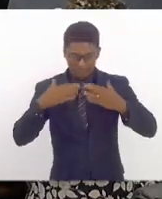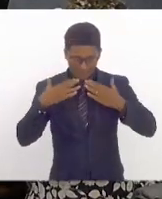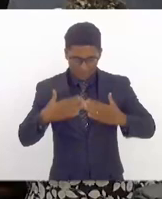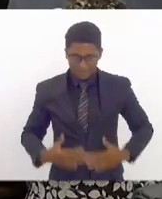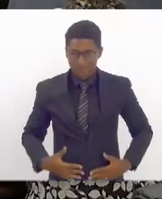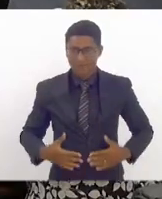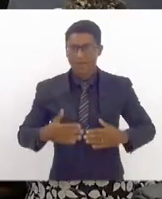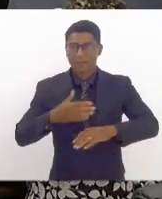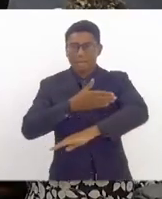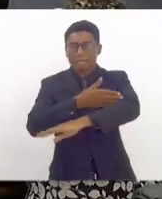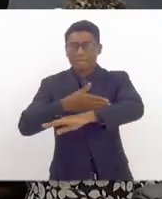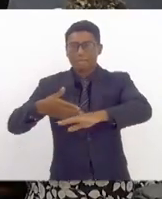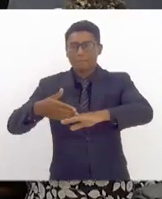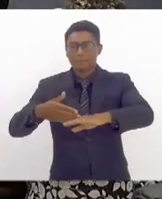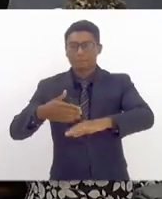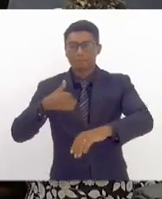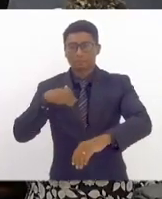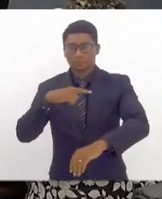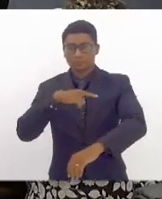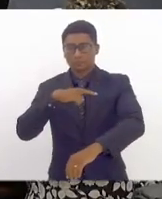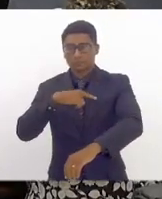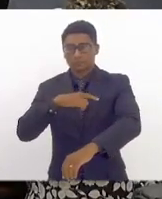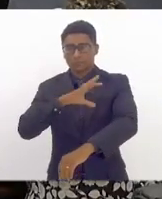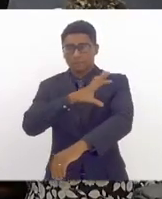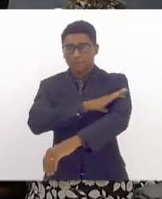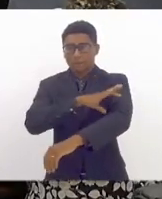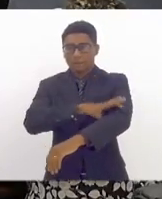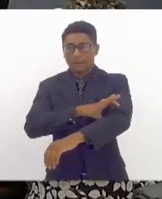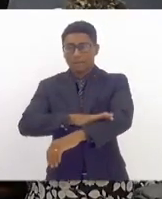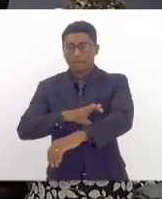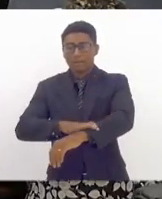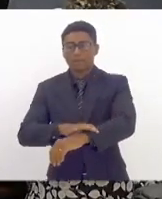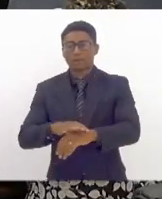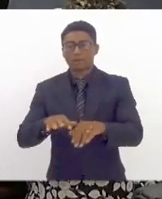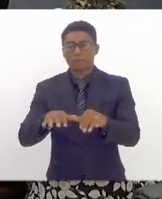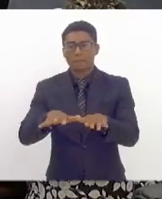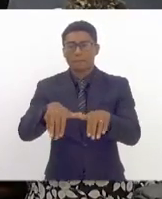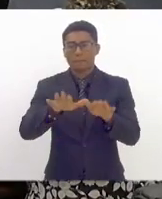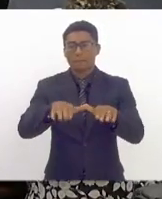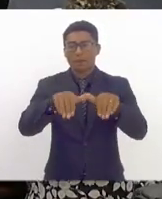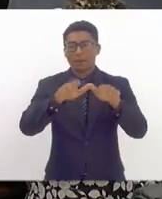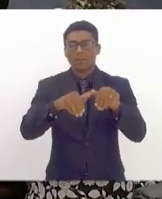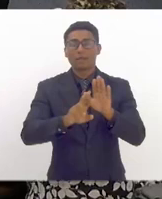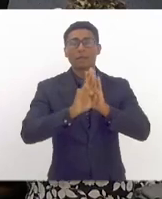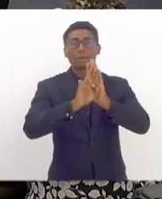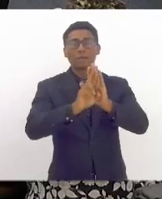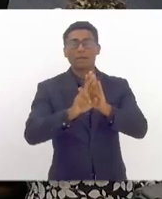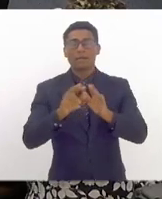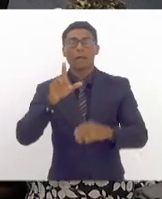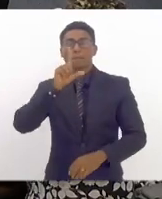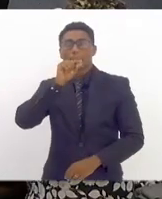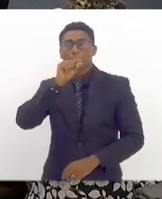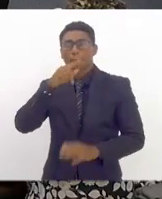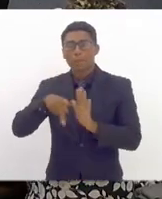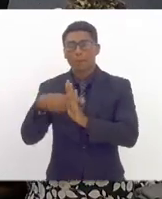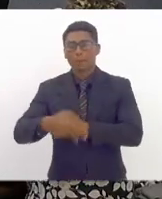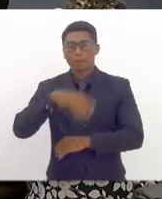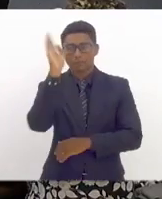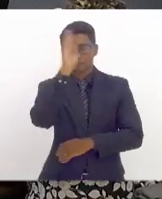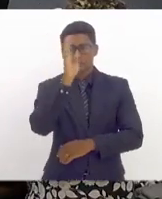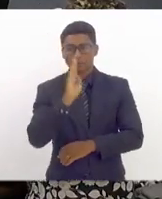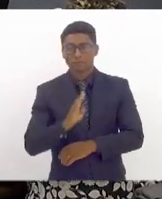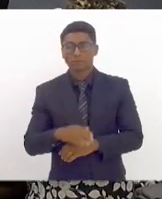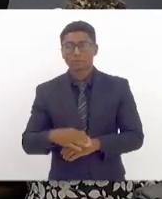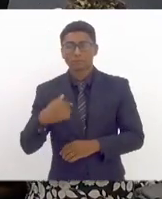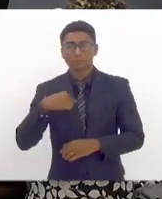eu carrego para assadeiras que são borboletas que representam as aves do Brasil Eu tenho dois pares